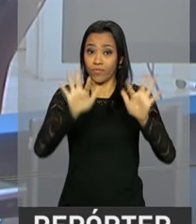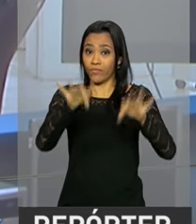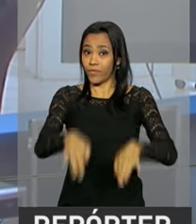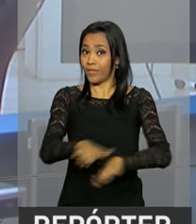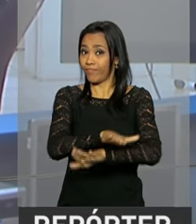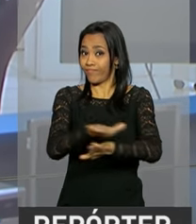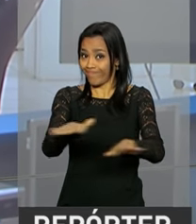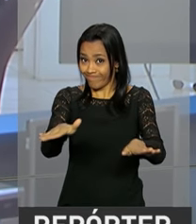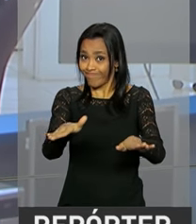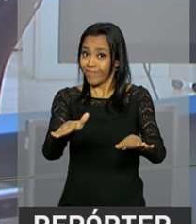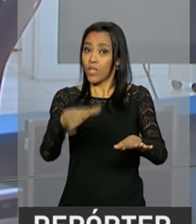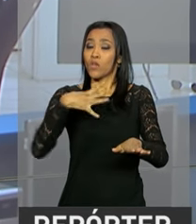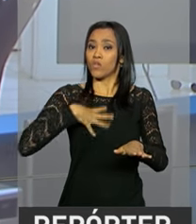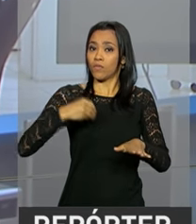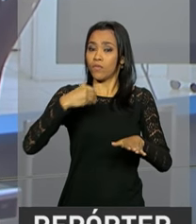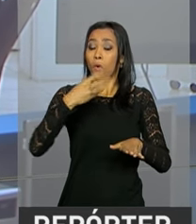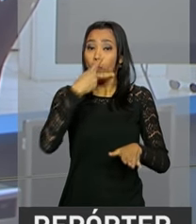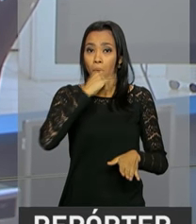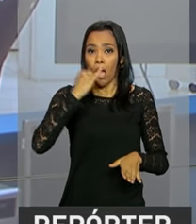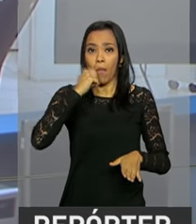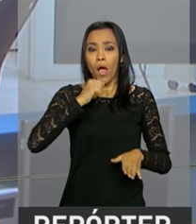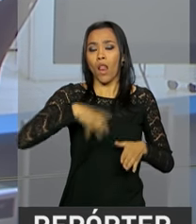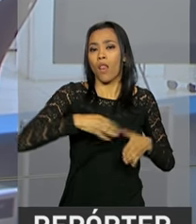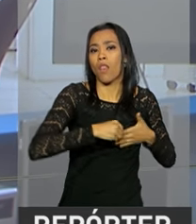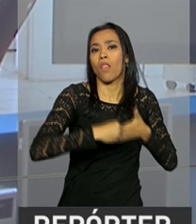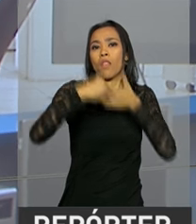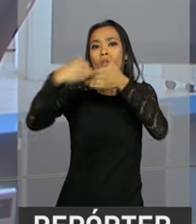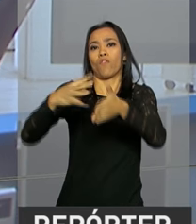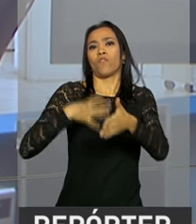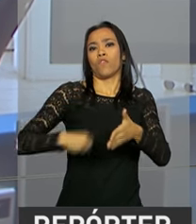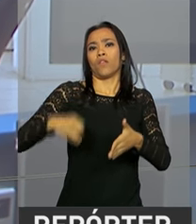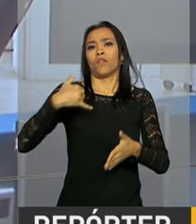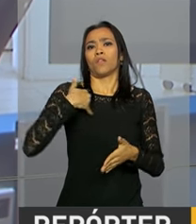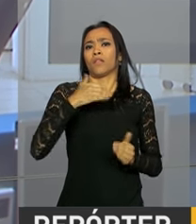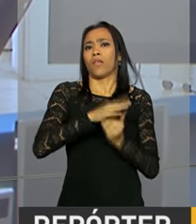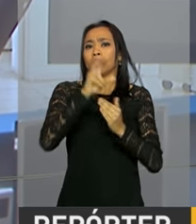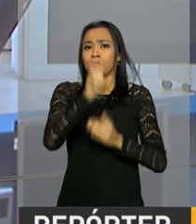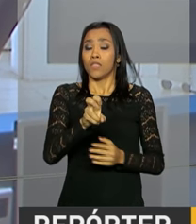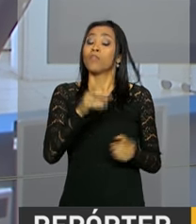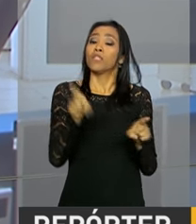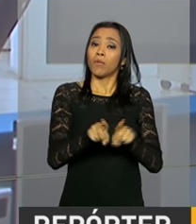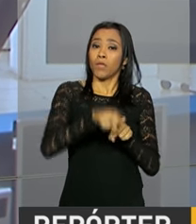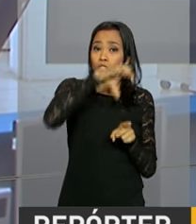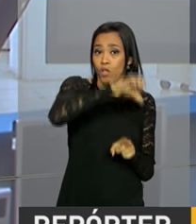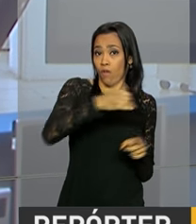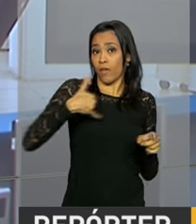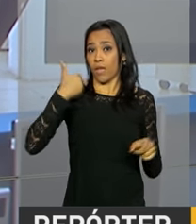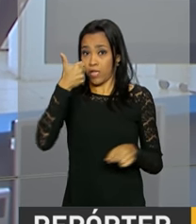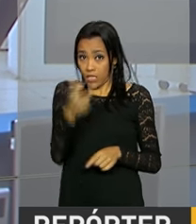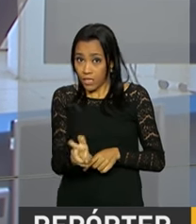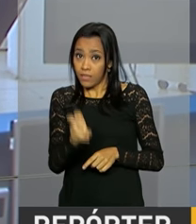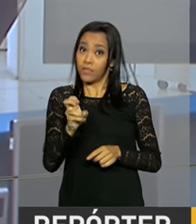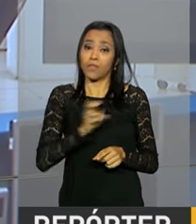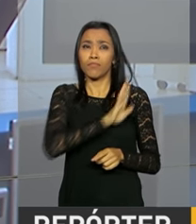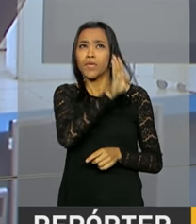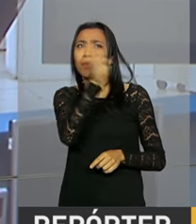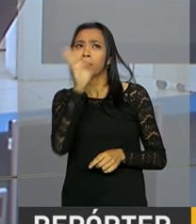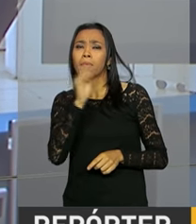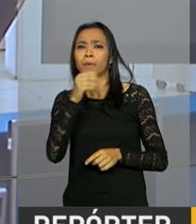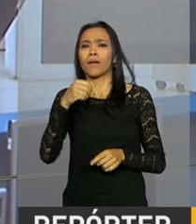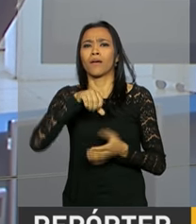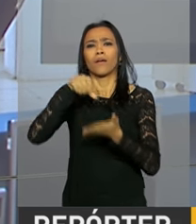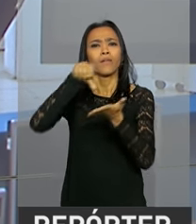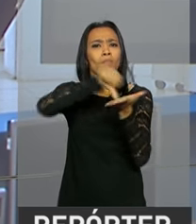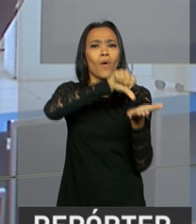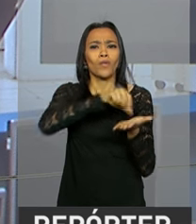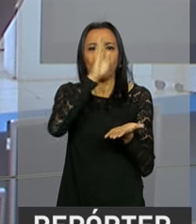devem levar os filhos de até 5 anos de idade e de 9 a 15 anos até um dos 36.000 postos de saúde de todo o Brasil para serem